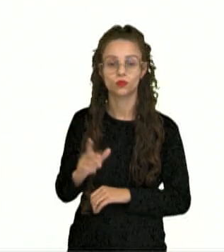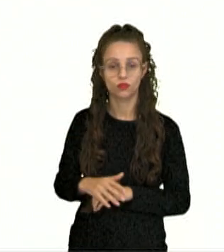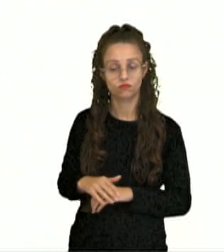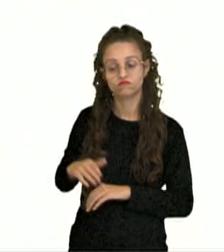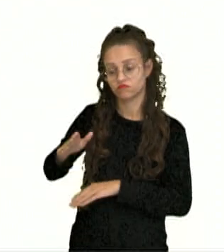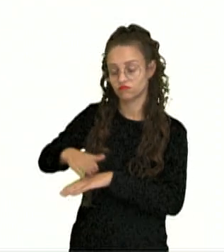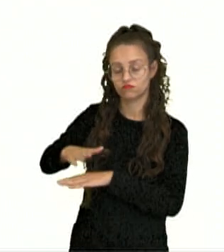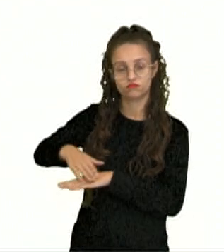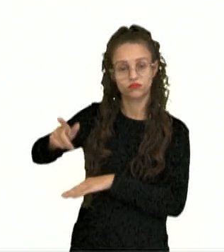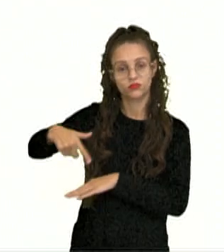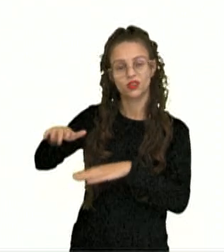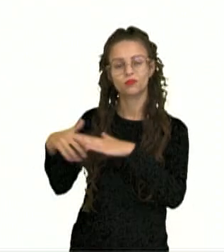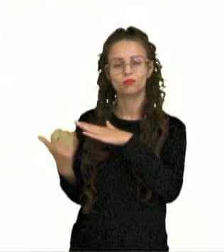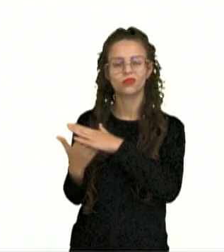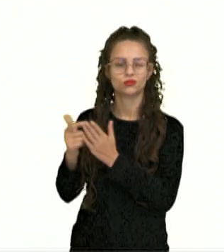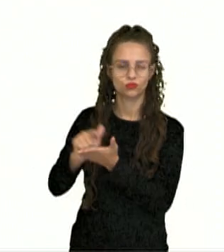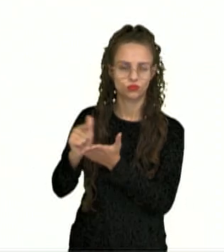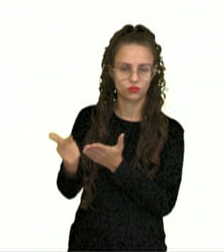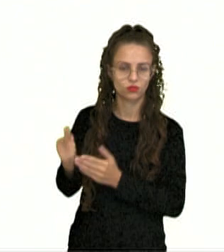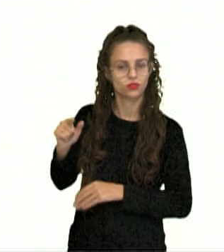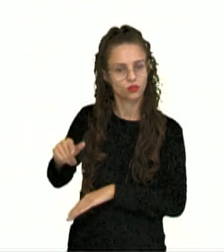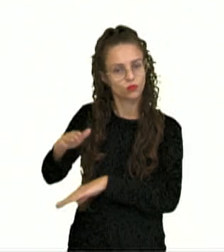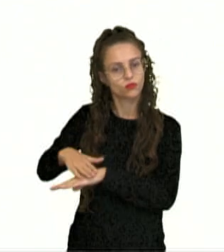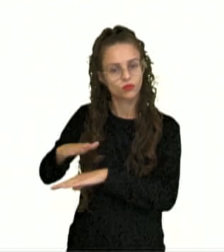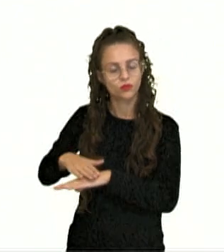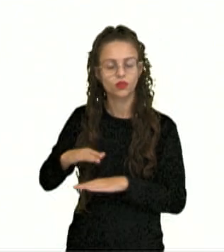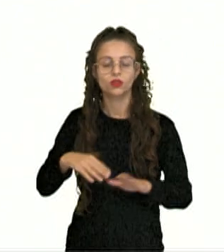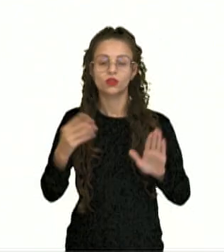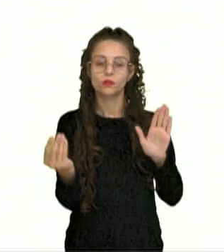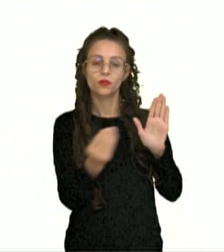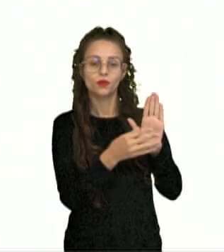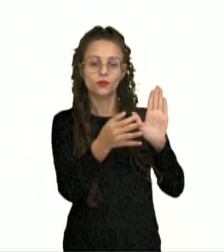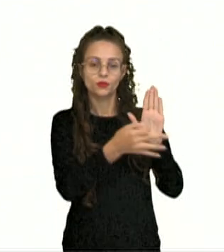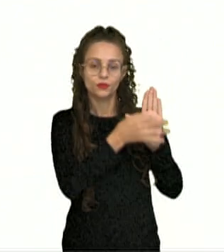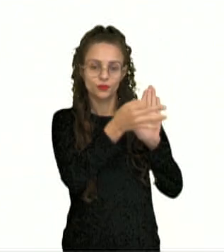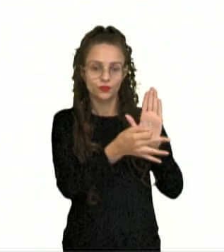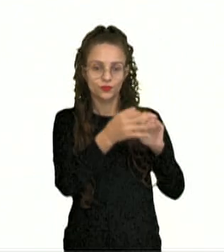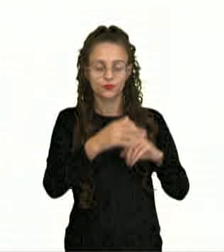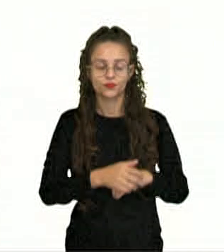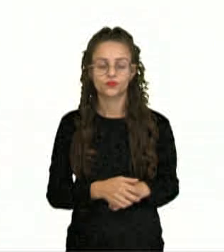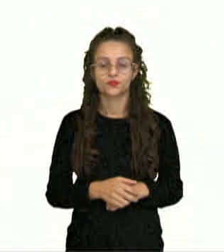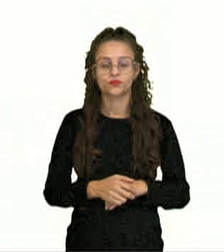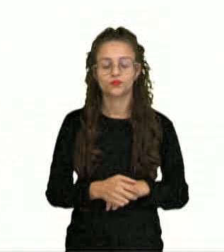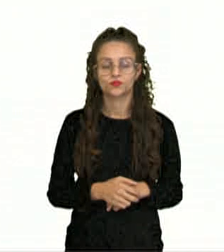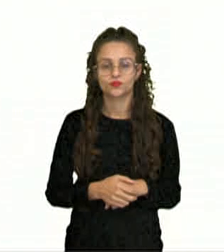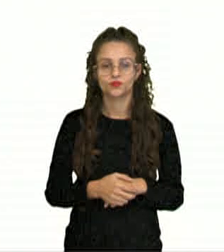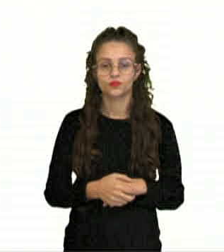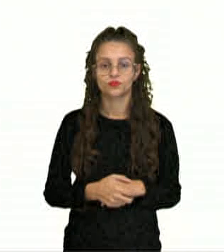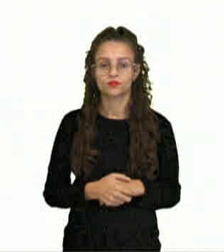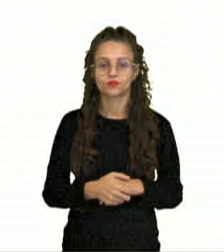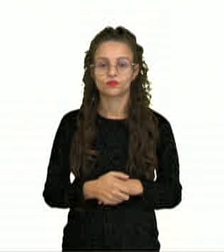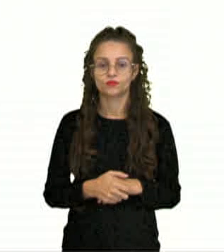veículo de comunicação no qual o editorial será publicado.